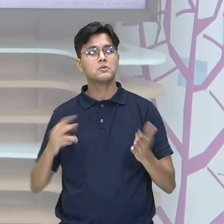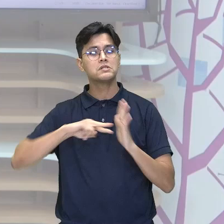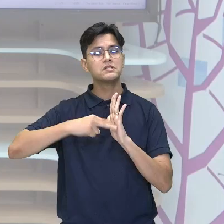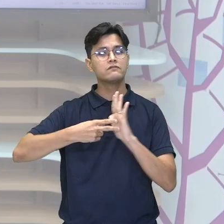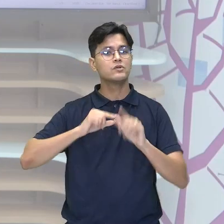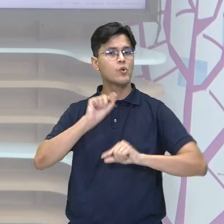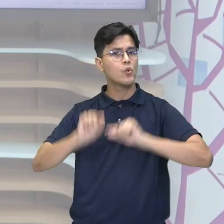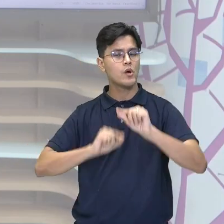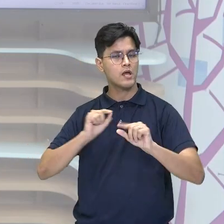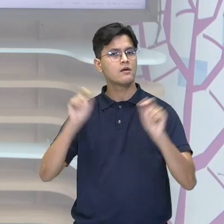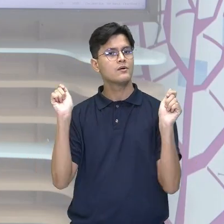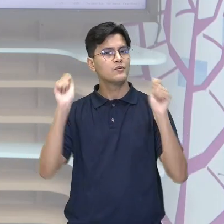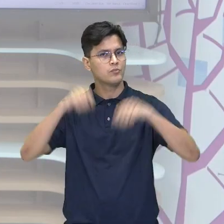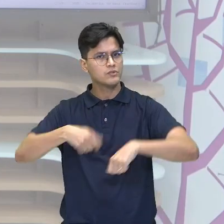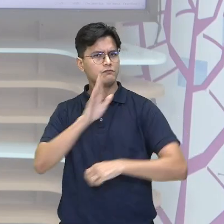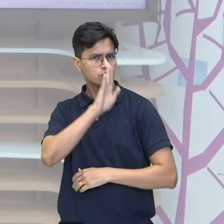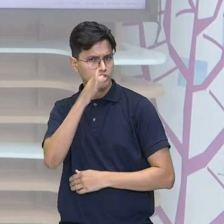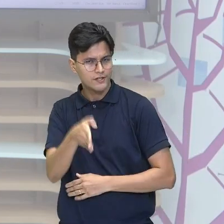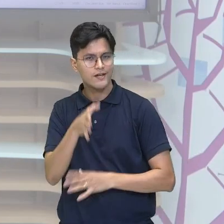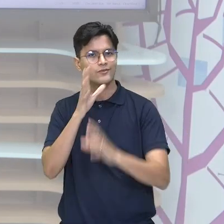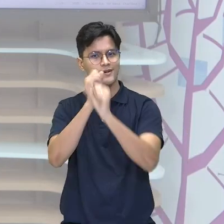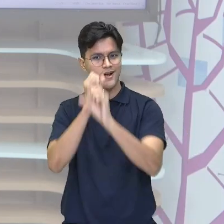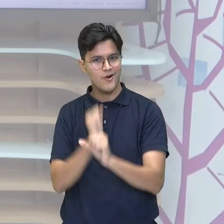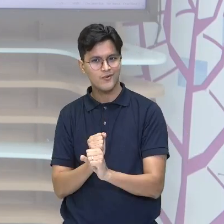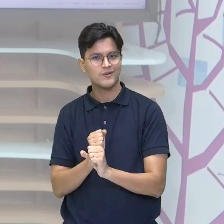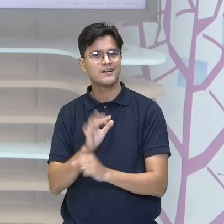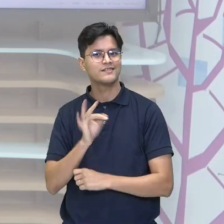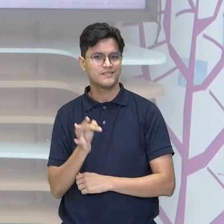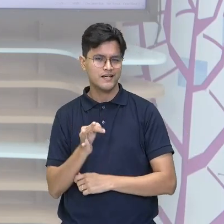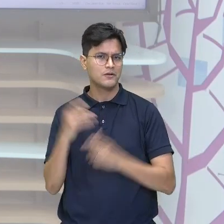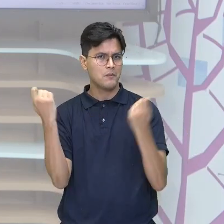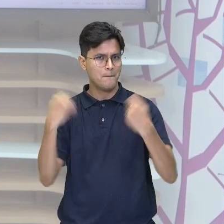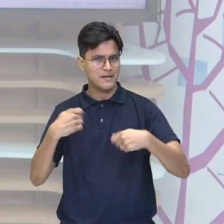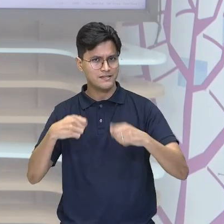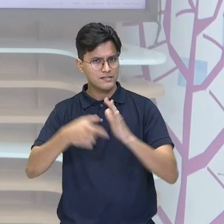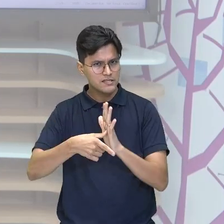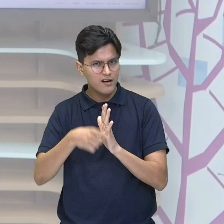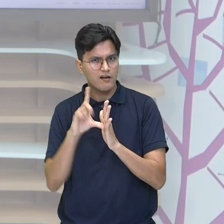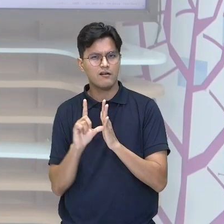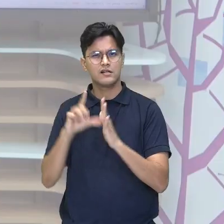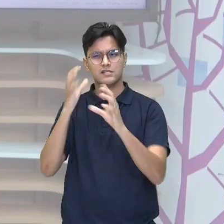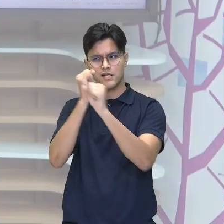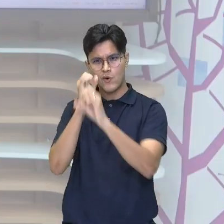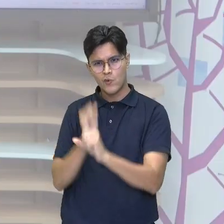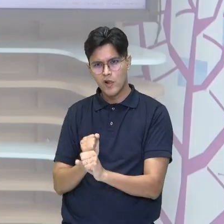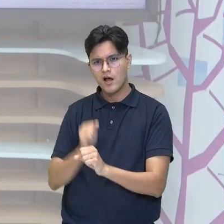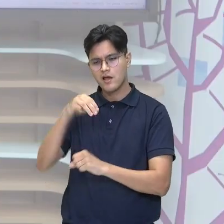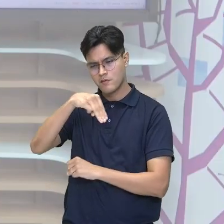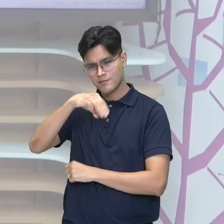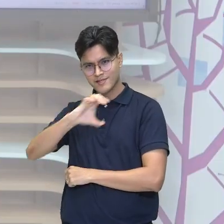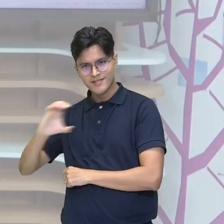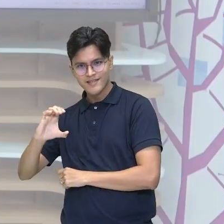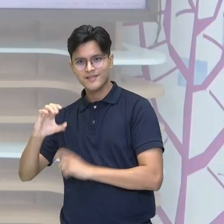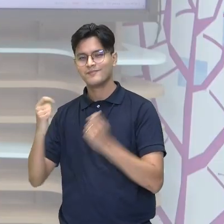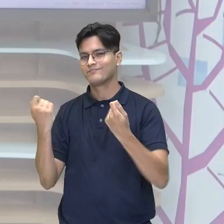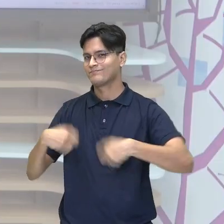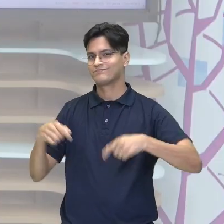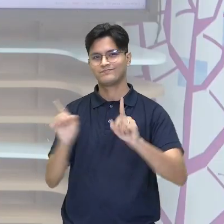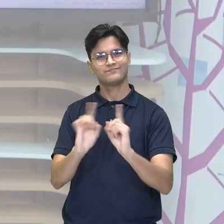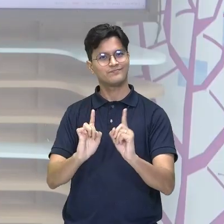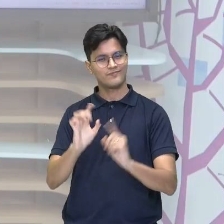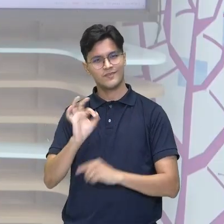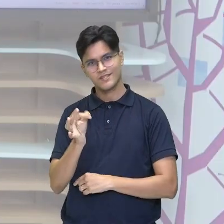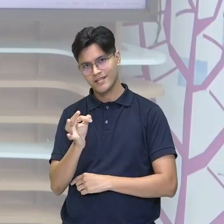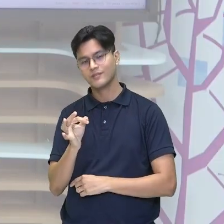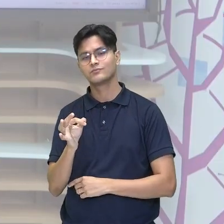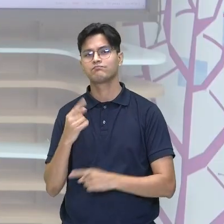gente já pode fazer as operações. Eu não preciso encontrar nenhum MMC e encontrar frações equivalentes.